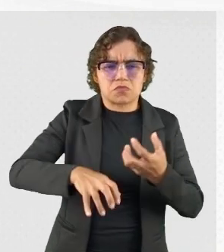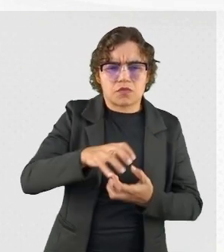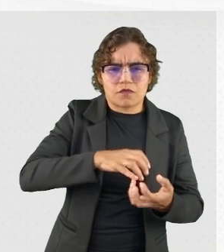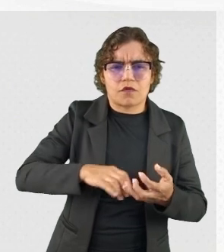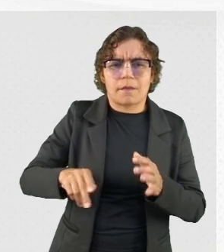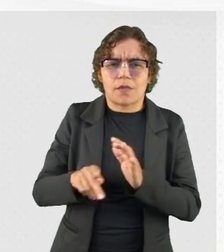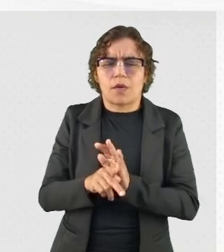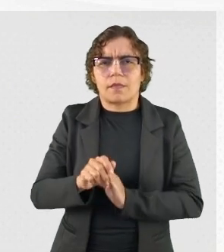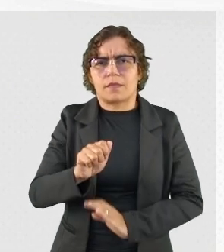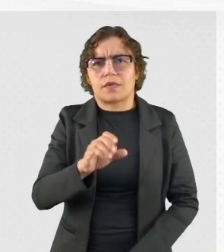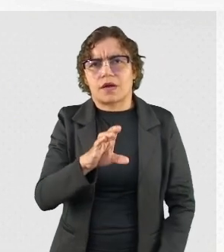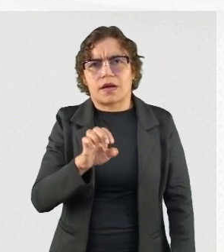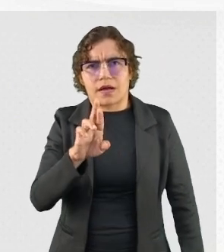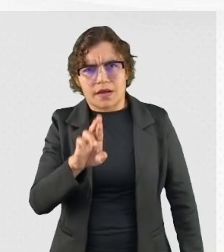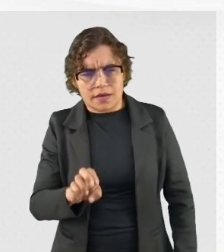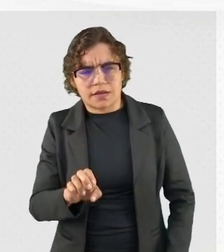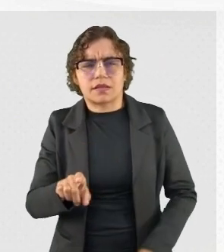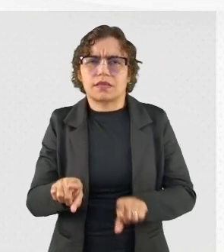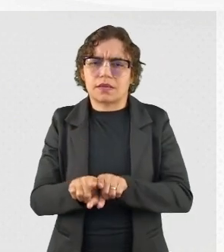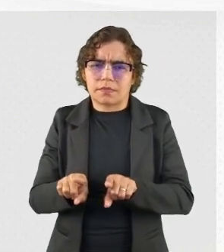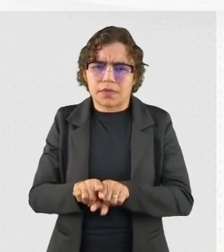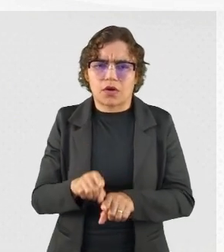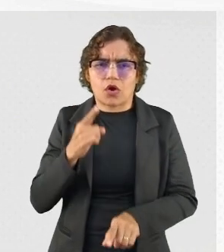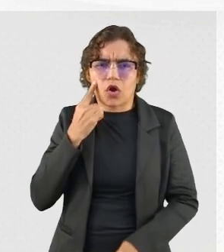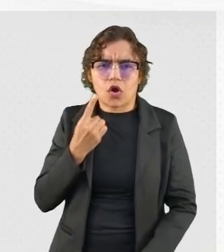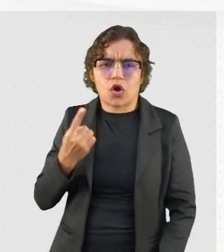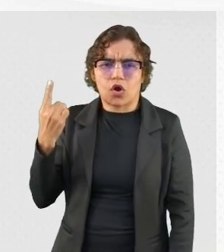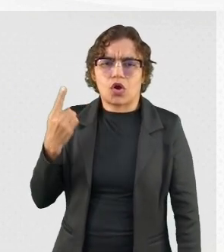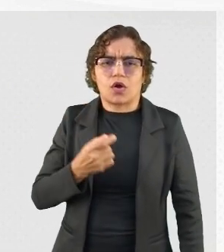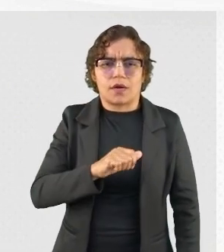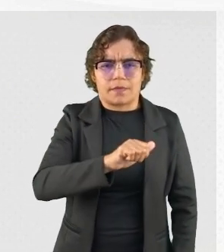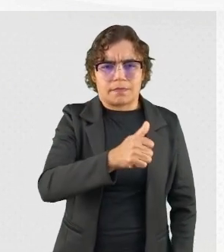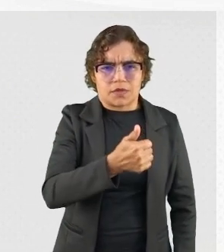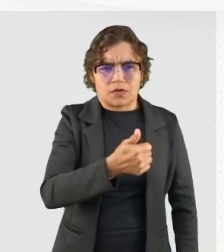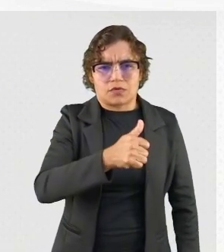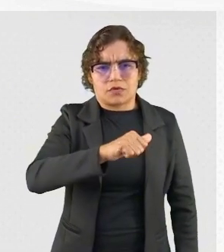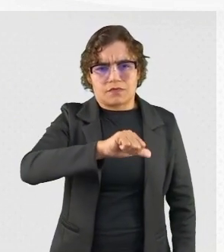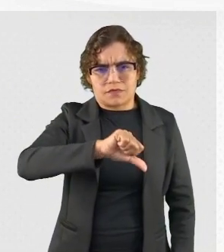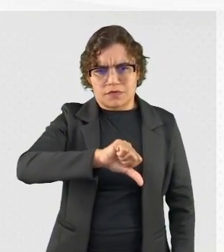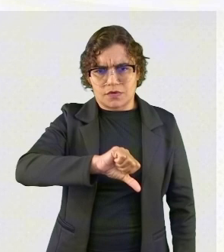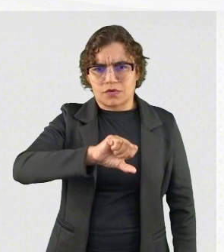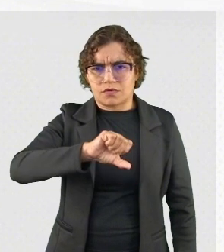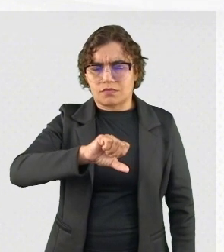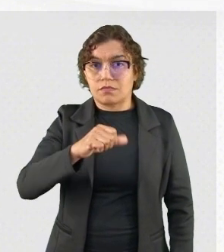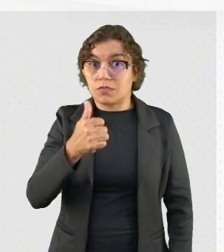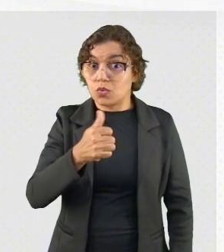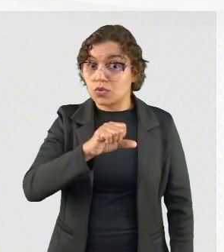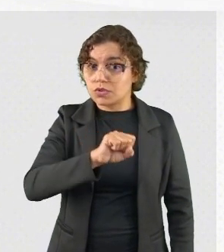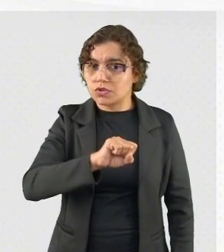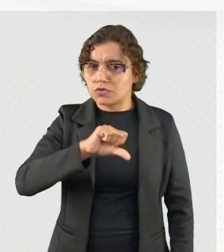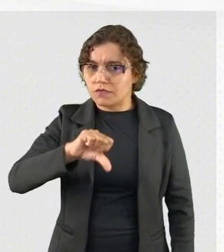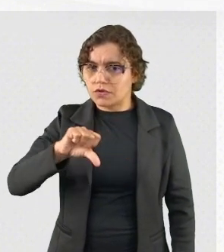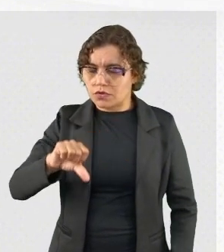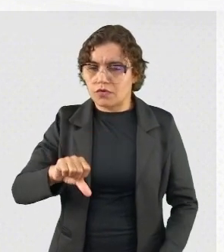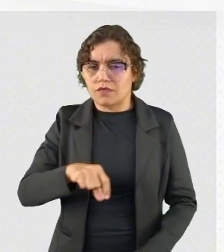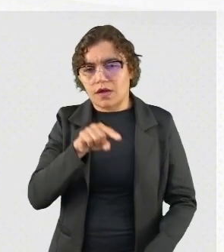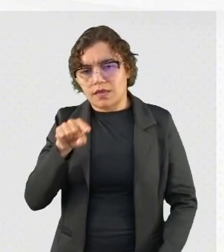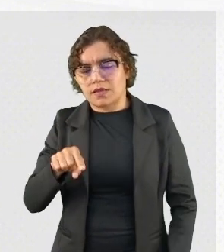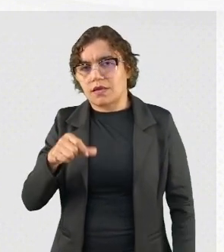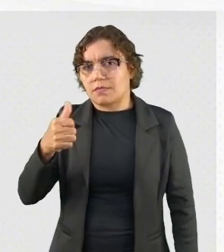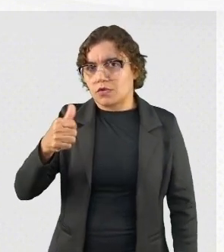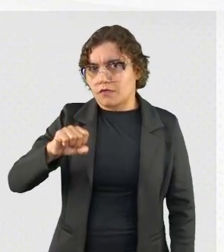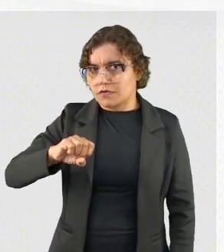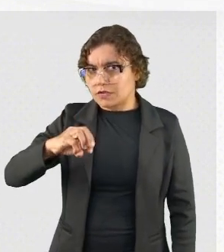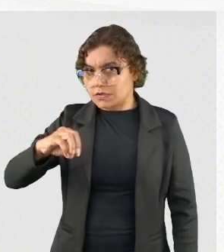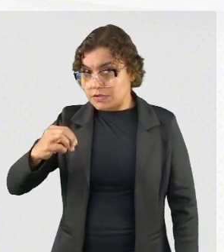vai de 1899 até 1903, que levou à declaração de independência do Acre em relação à Bolívia, e o Brasil, então, apoiou esse